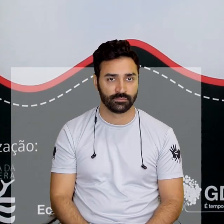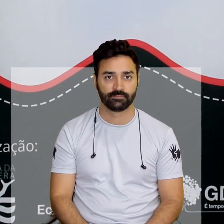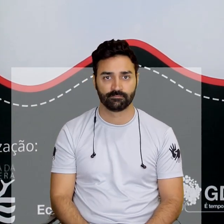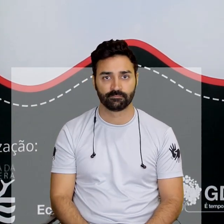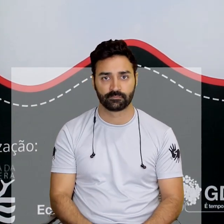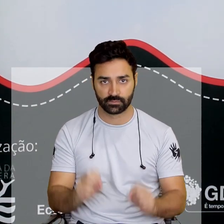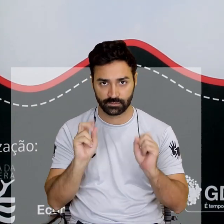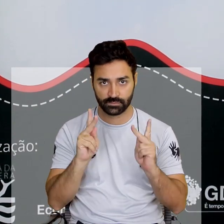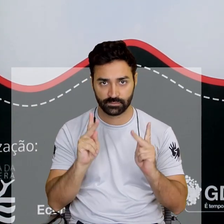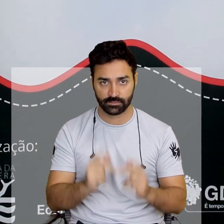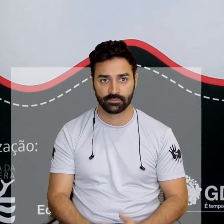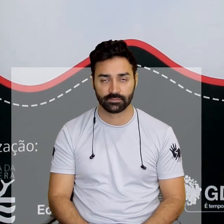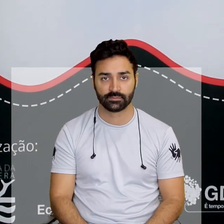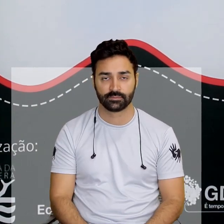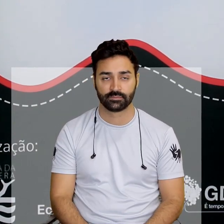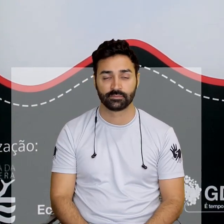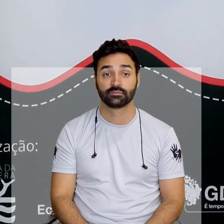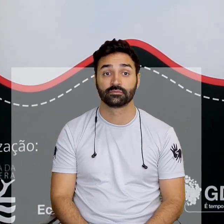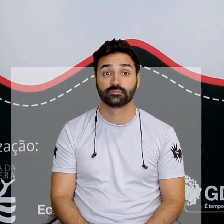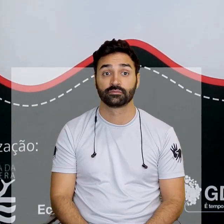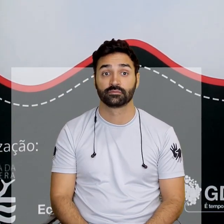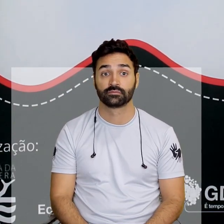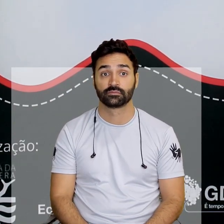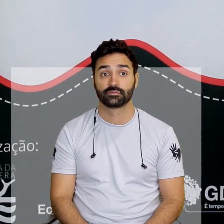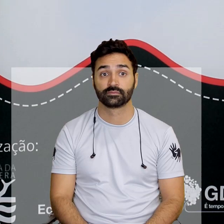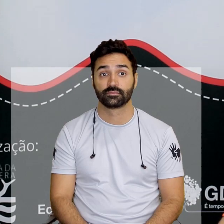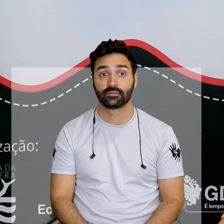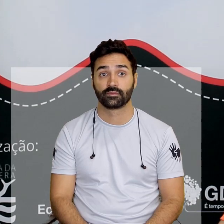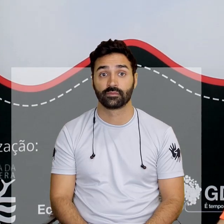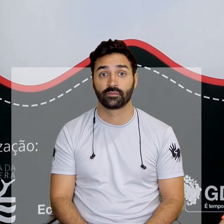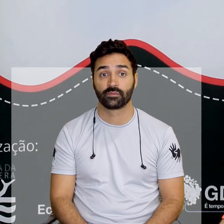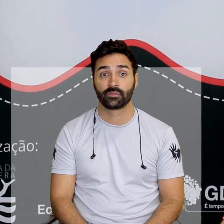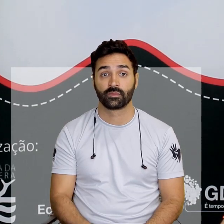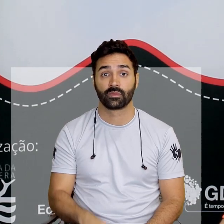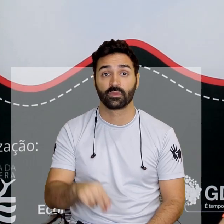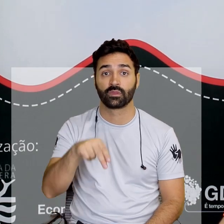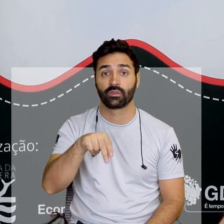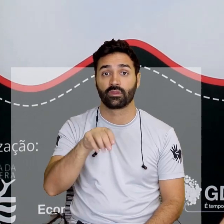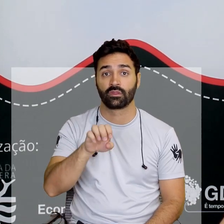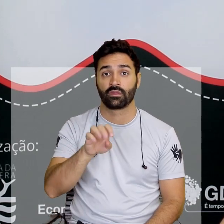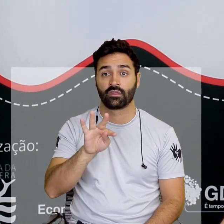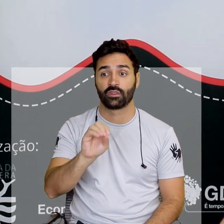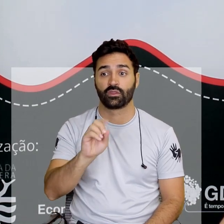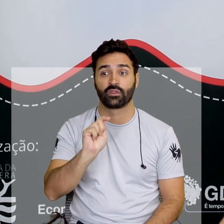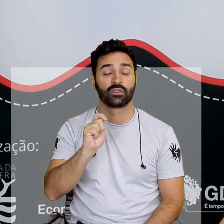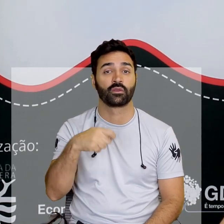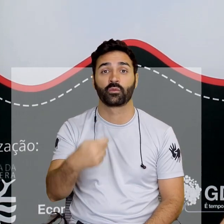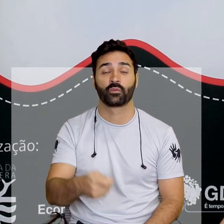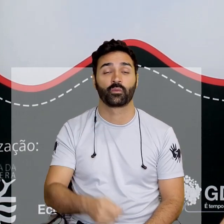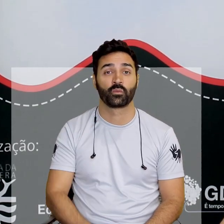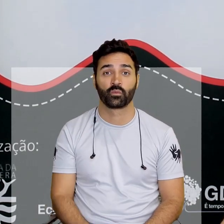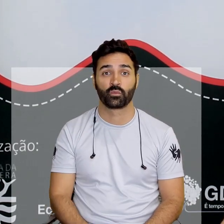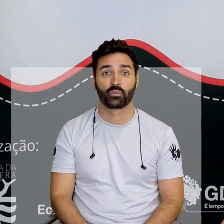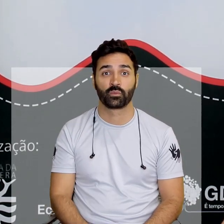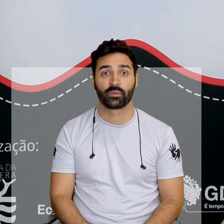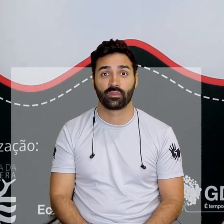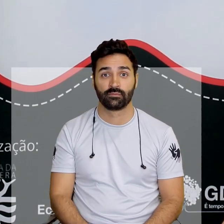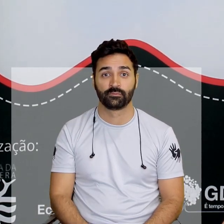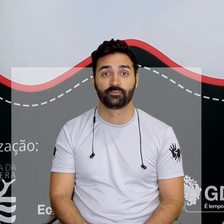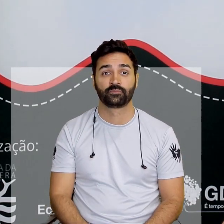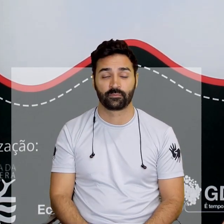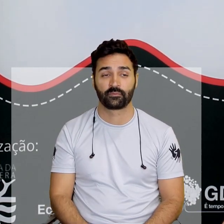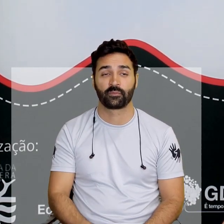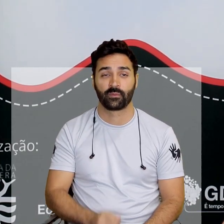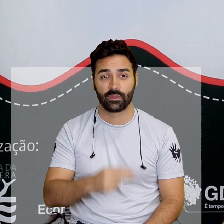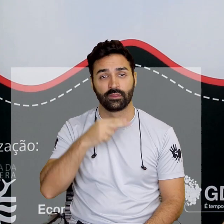Ok? E aí nós temos neto. A mão em N.